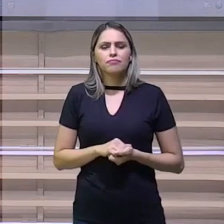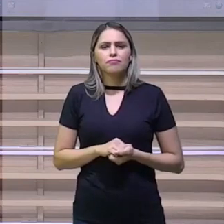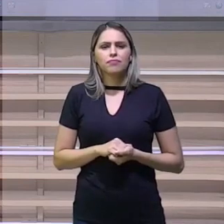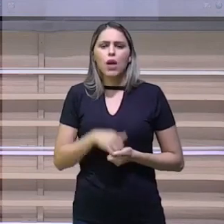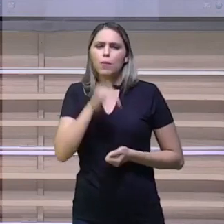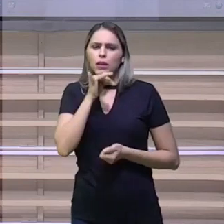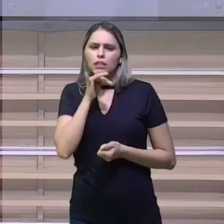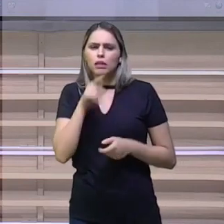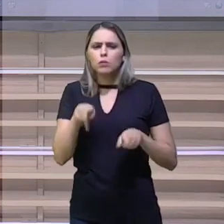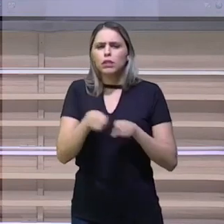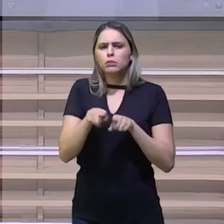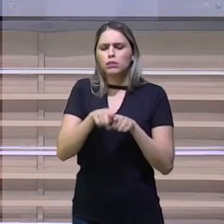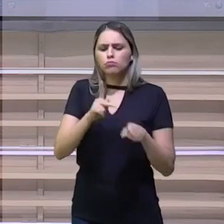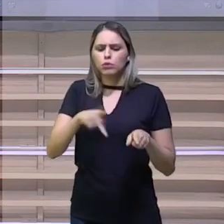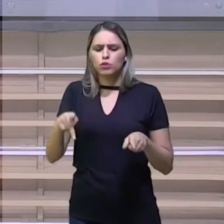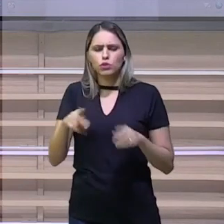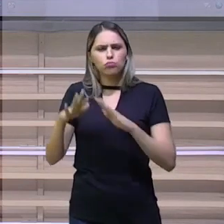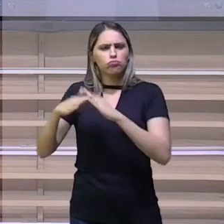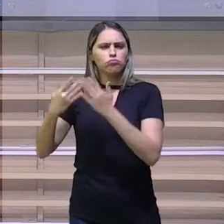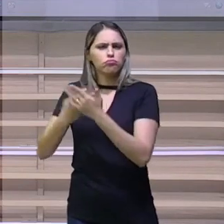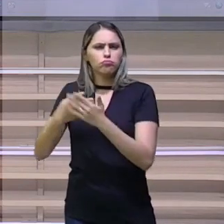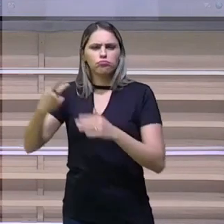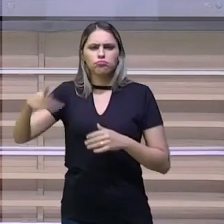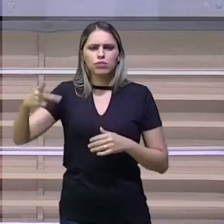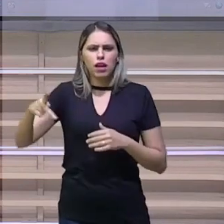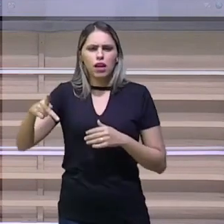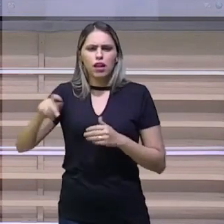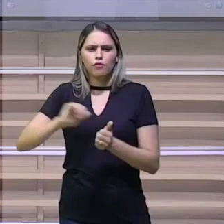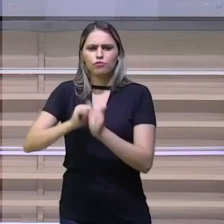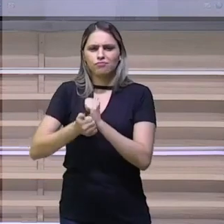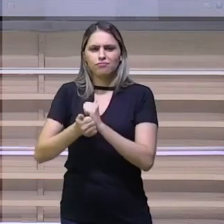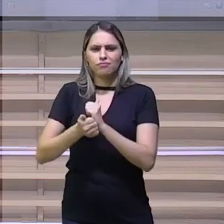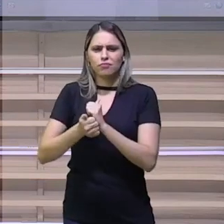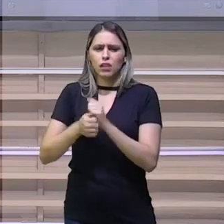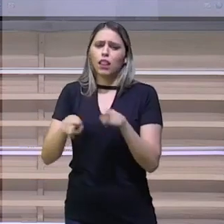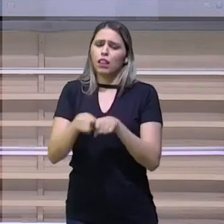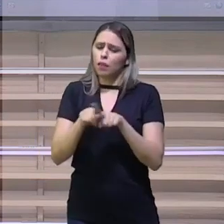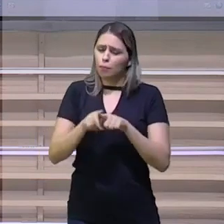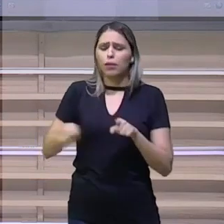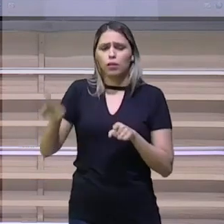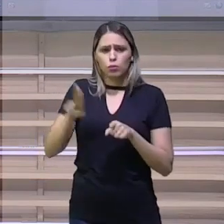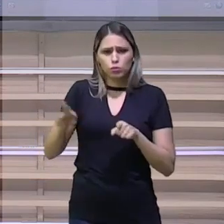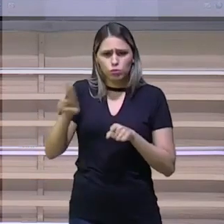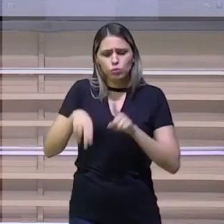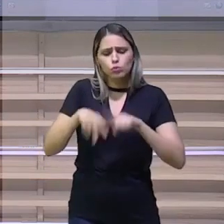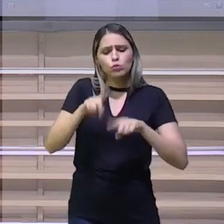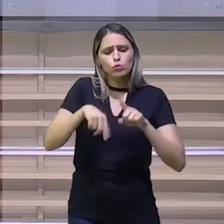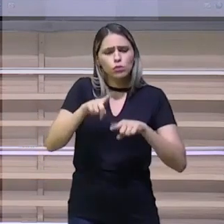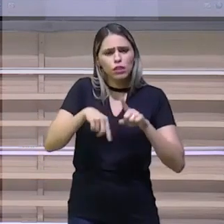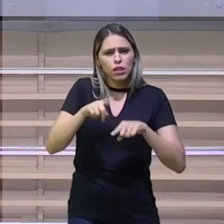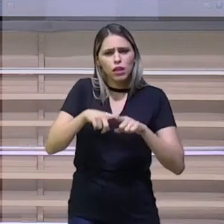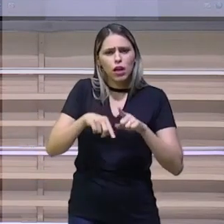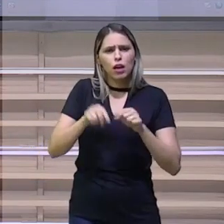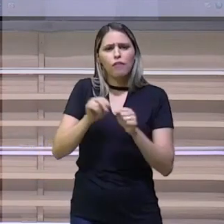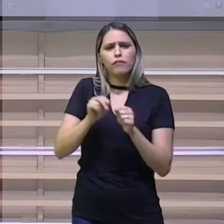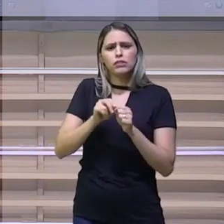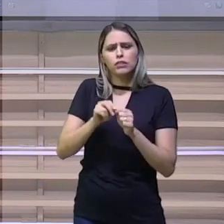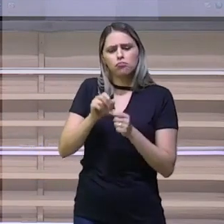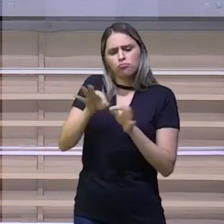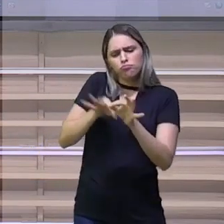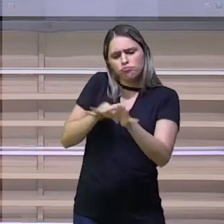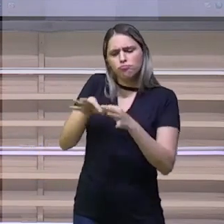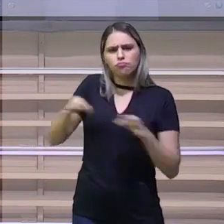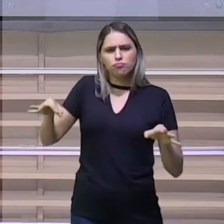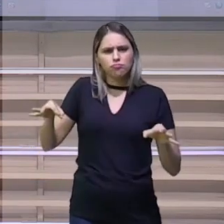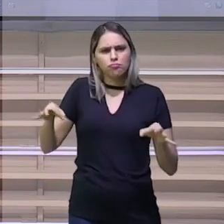de educação física também. Ele usa esse instrumento para fazer a sua medida. E no final